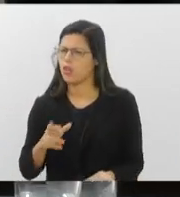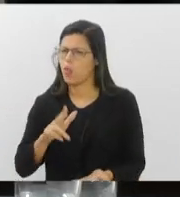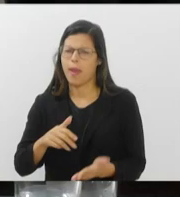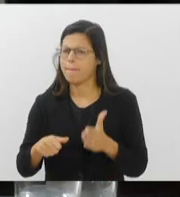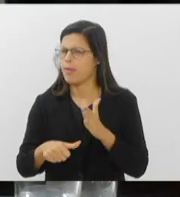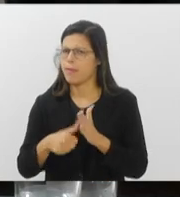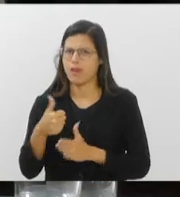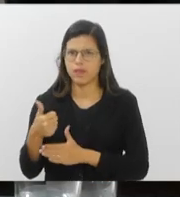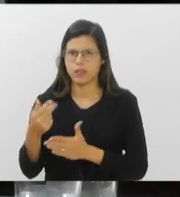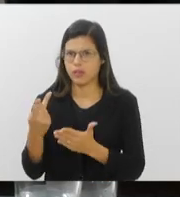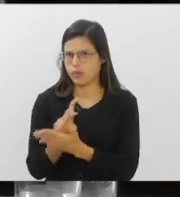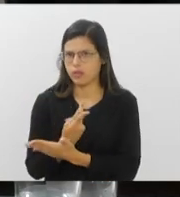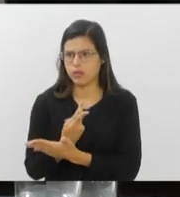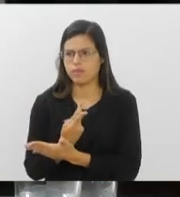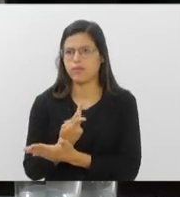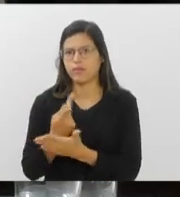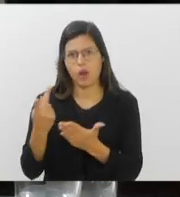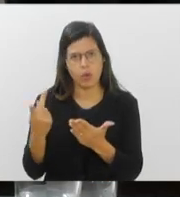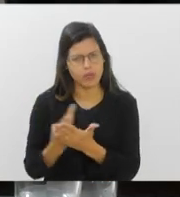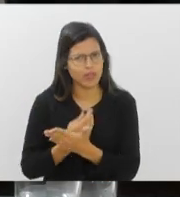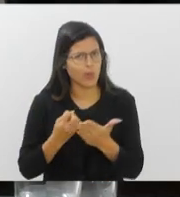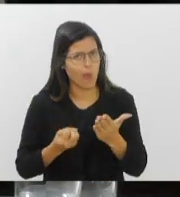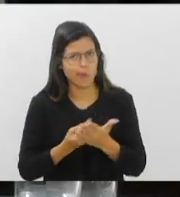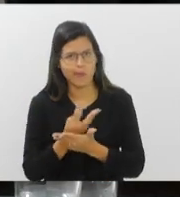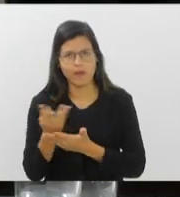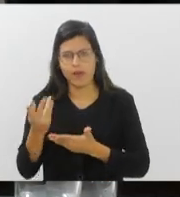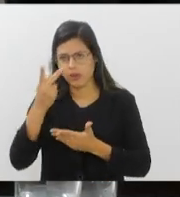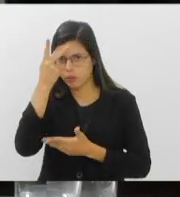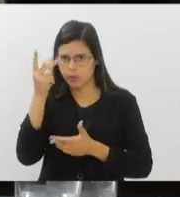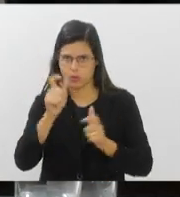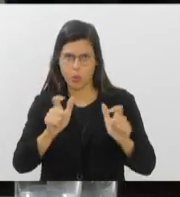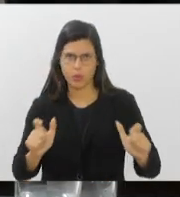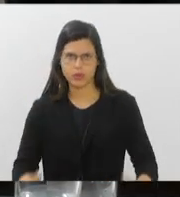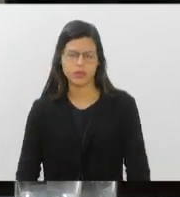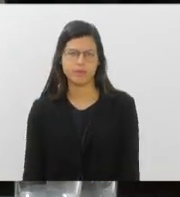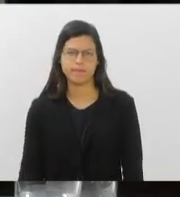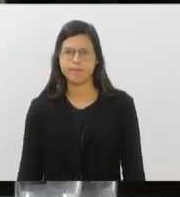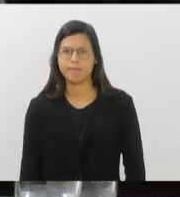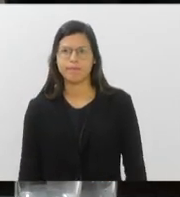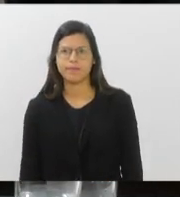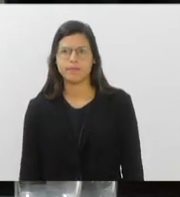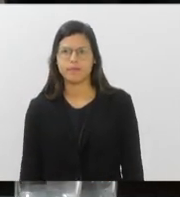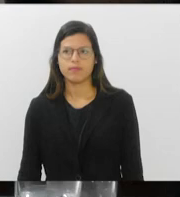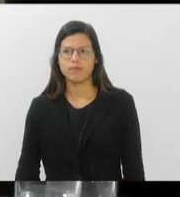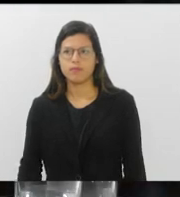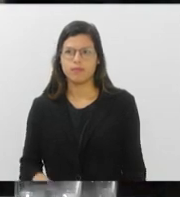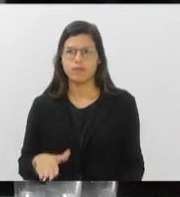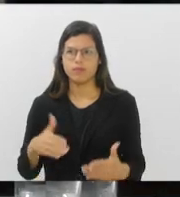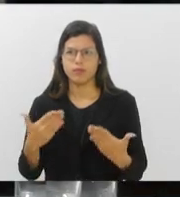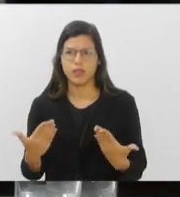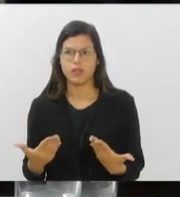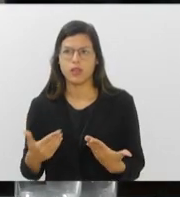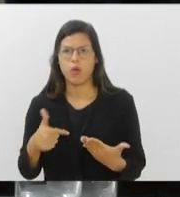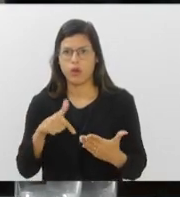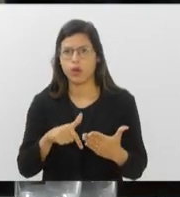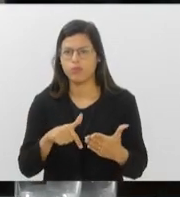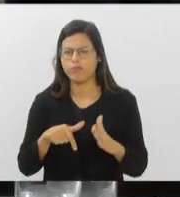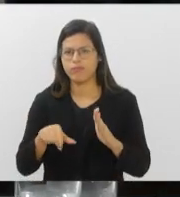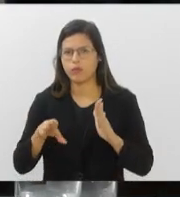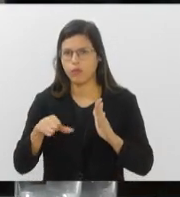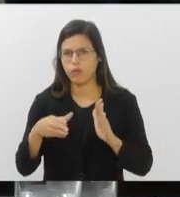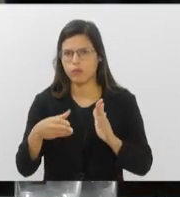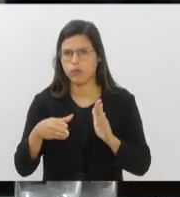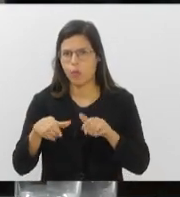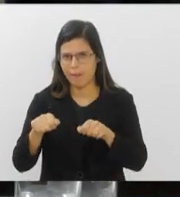isso acontece com dezenas de pessoas. Então, deixei para emendar em plenário, que eu vou botar aqui